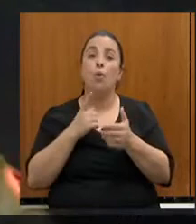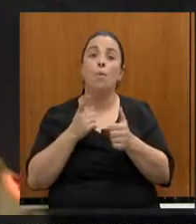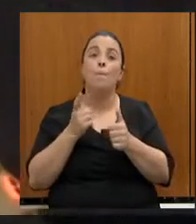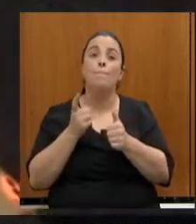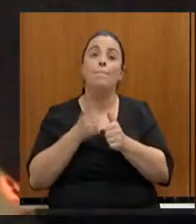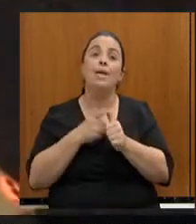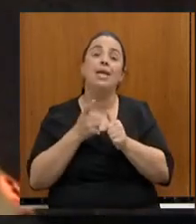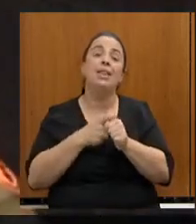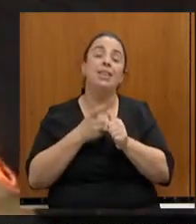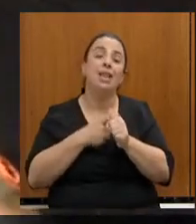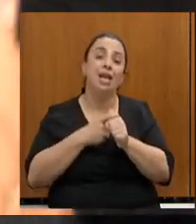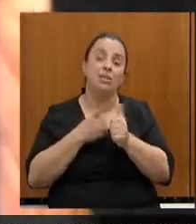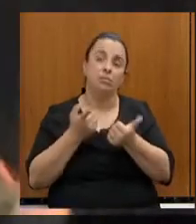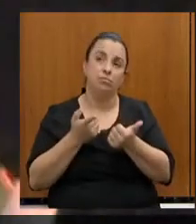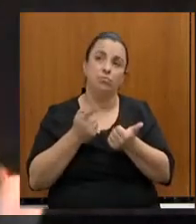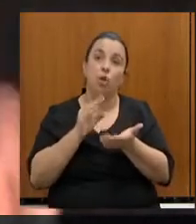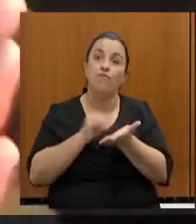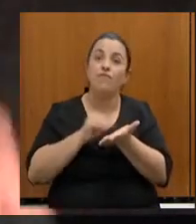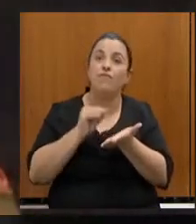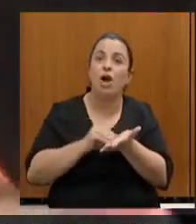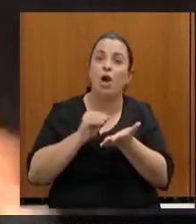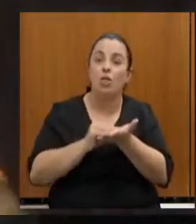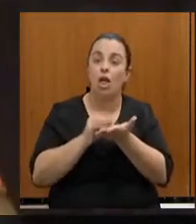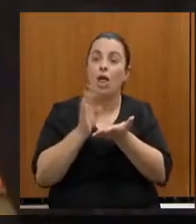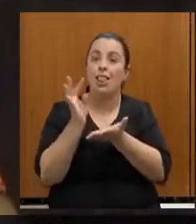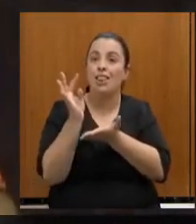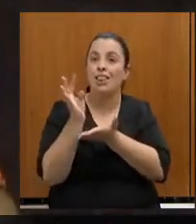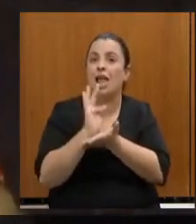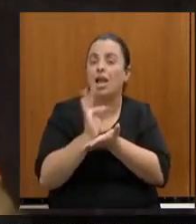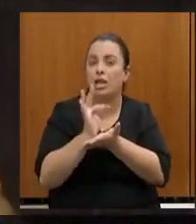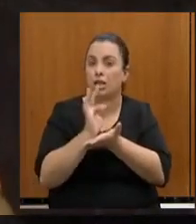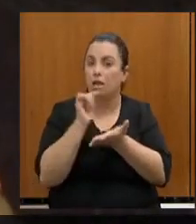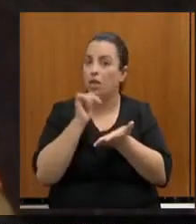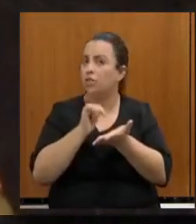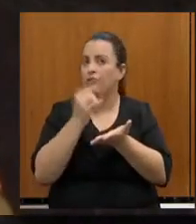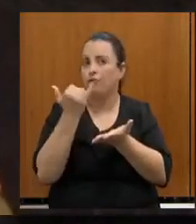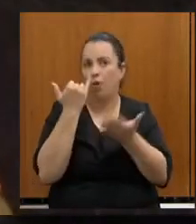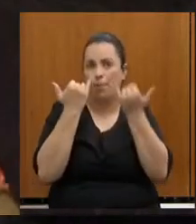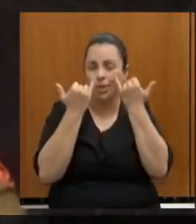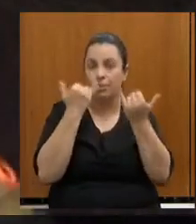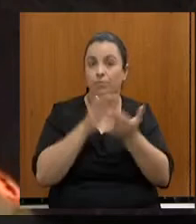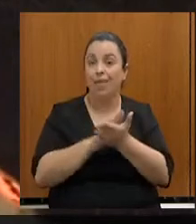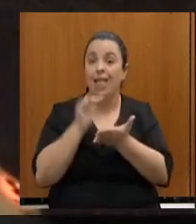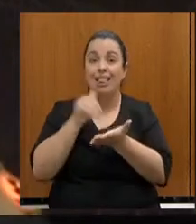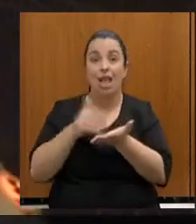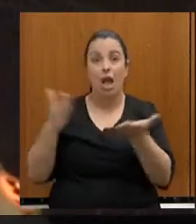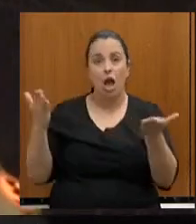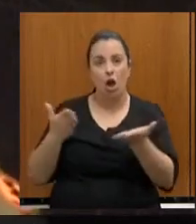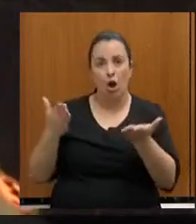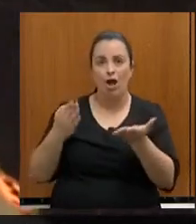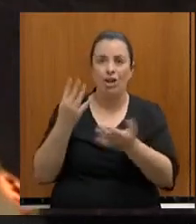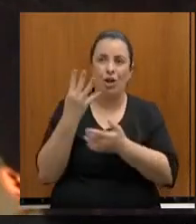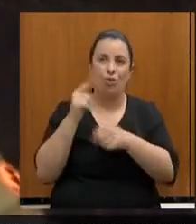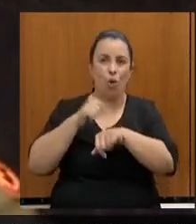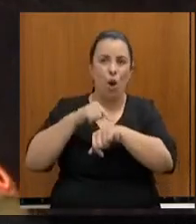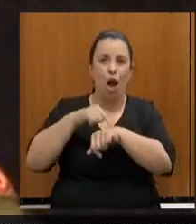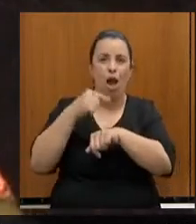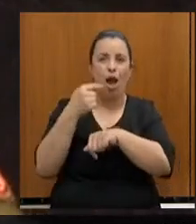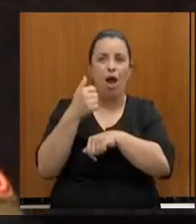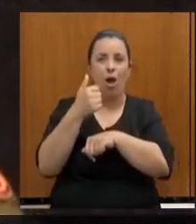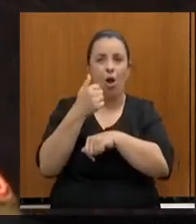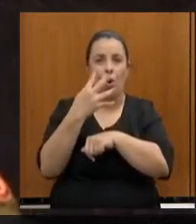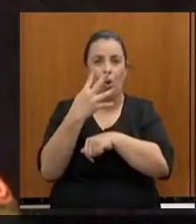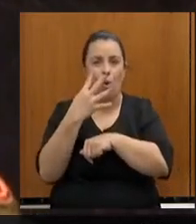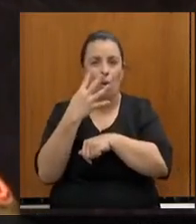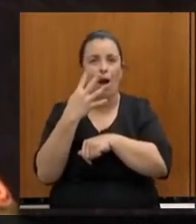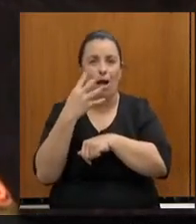técnica que até então até agora este momento 16:50 no dia Vinte e Nove de Junho e